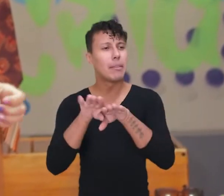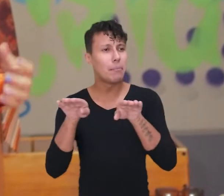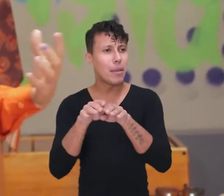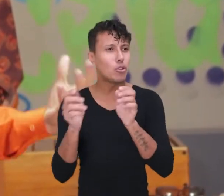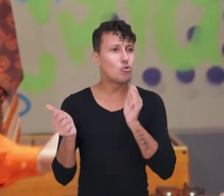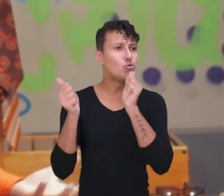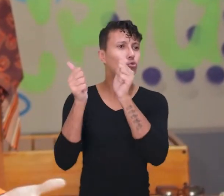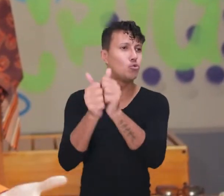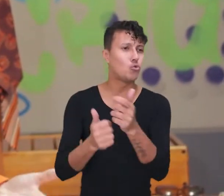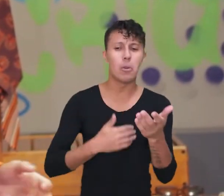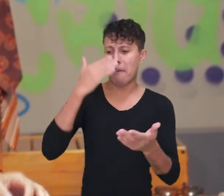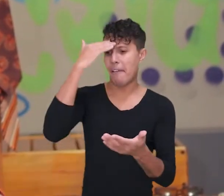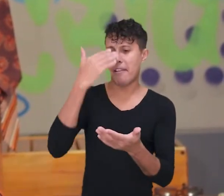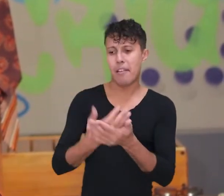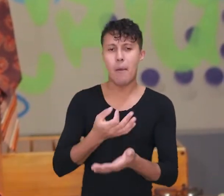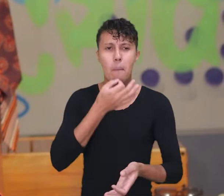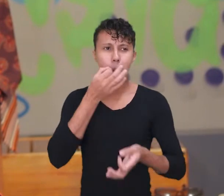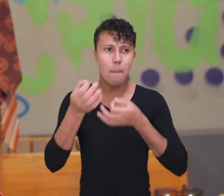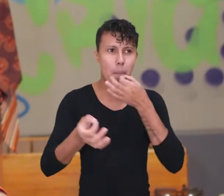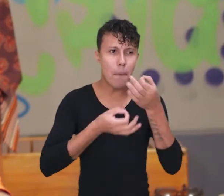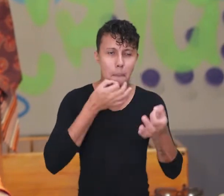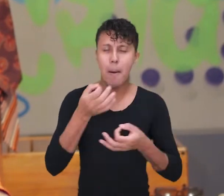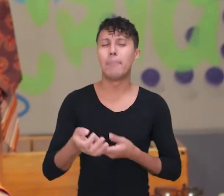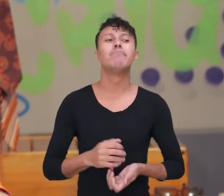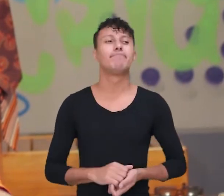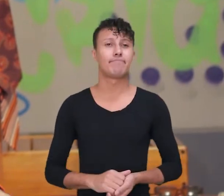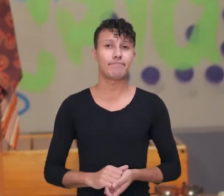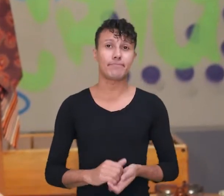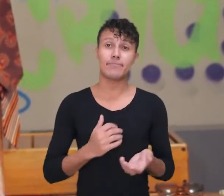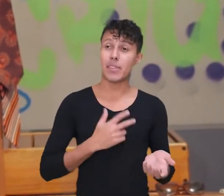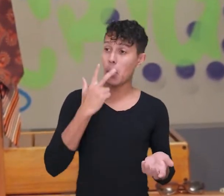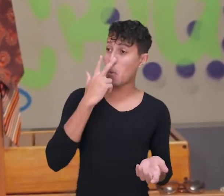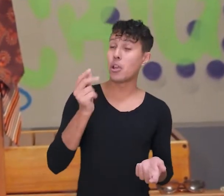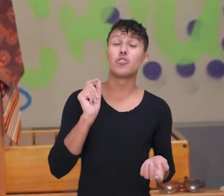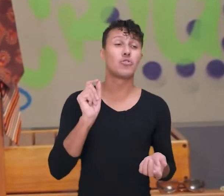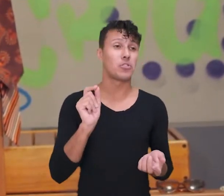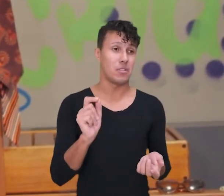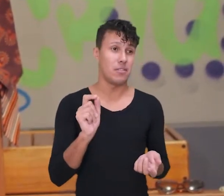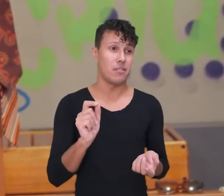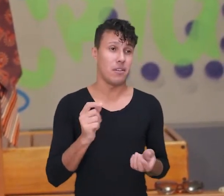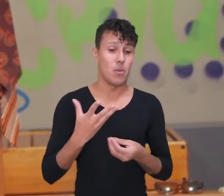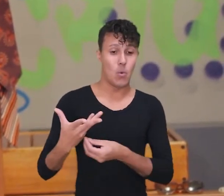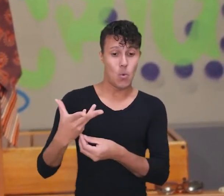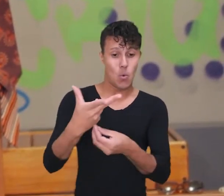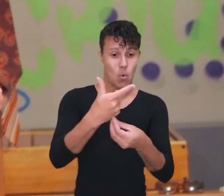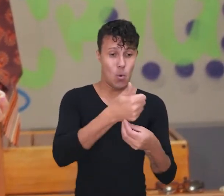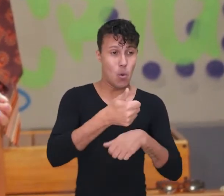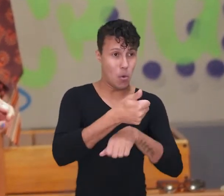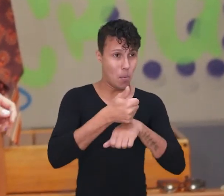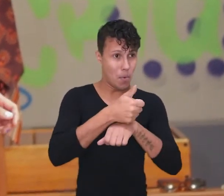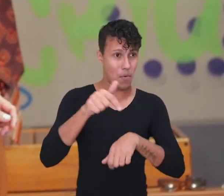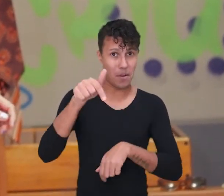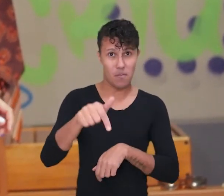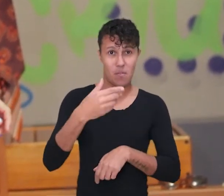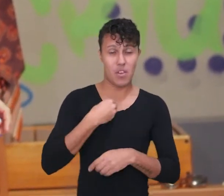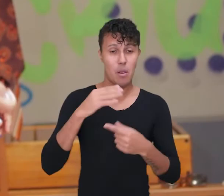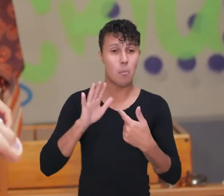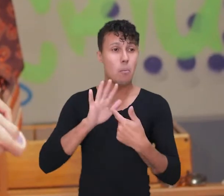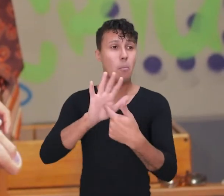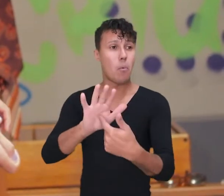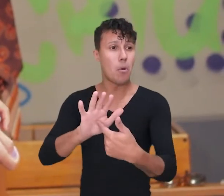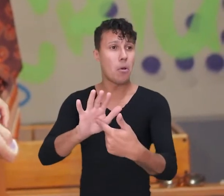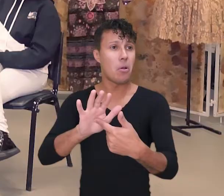colocar aquilo que a gente acredita, né? E eu acho que como artistas, esse lugar de colocar aquilo que